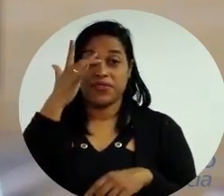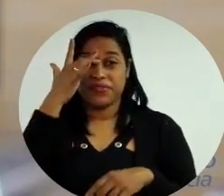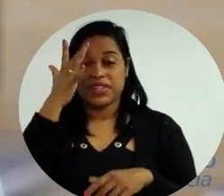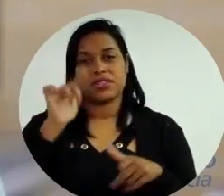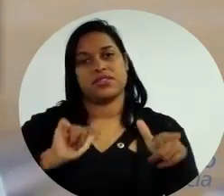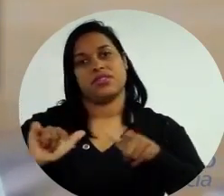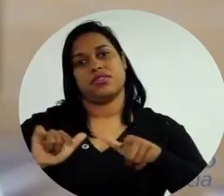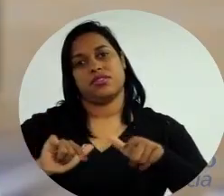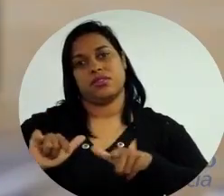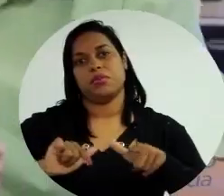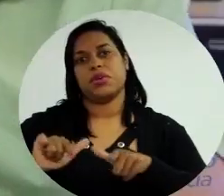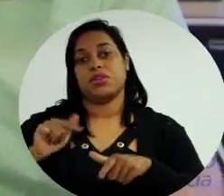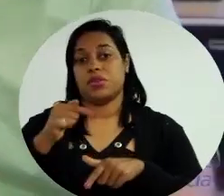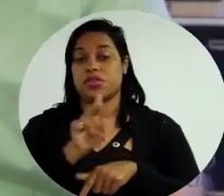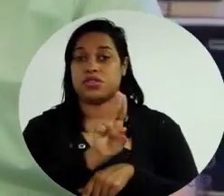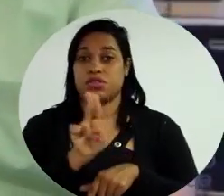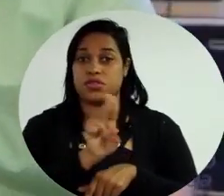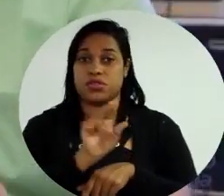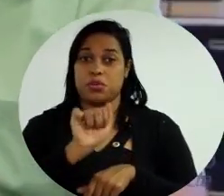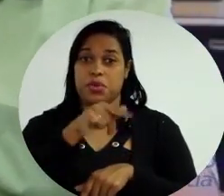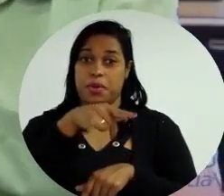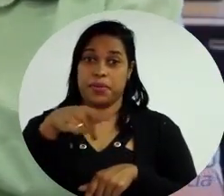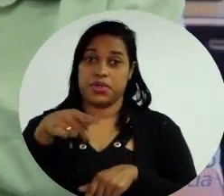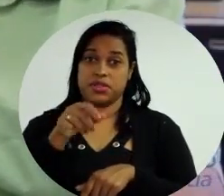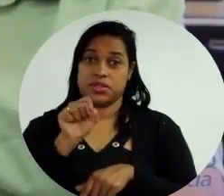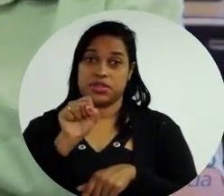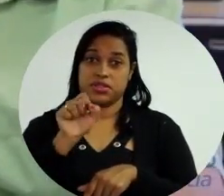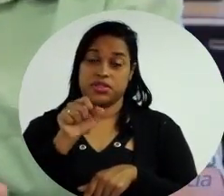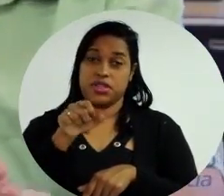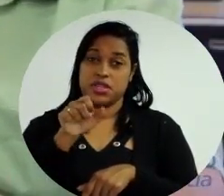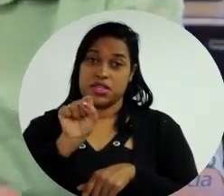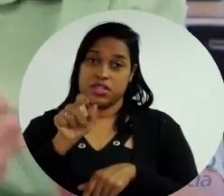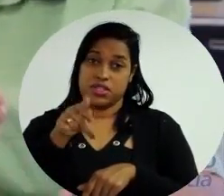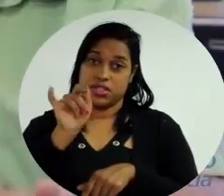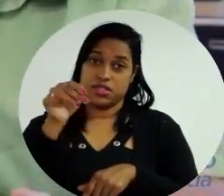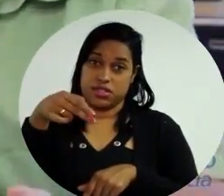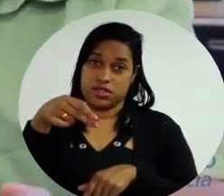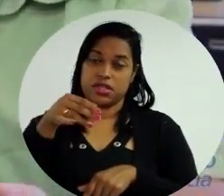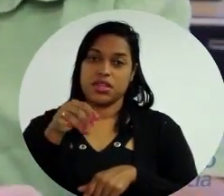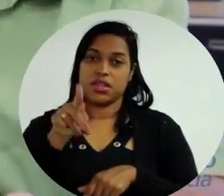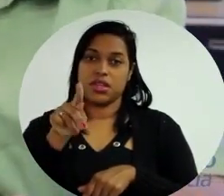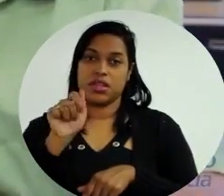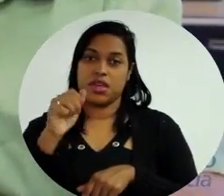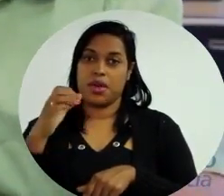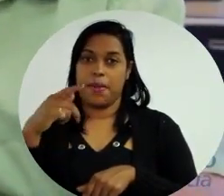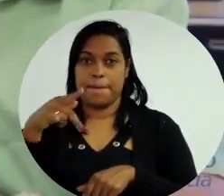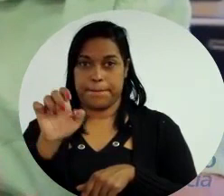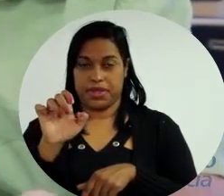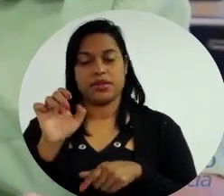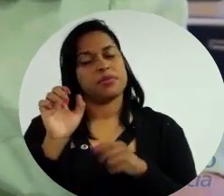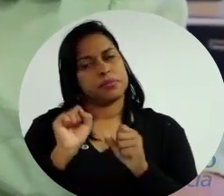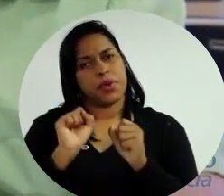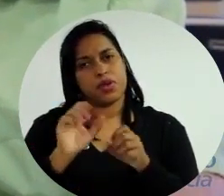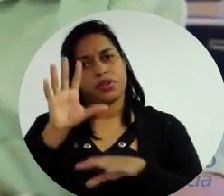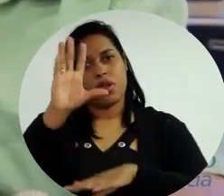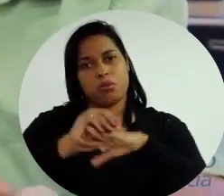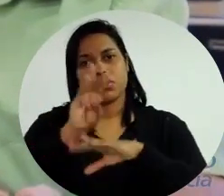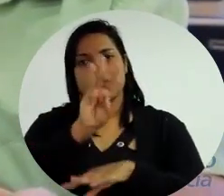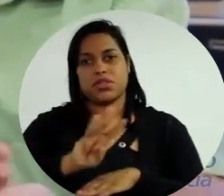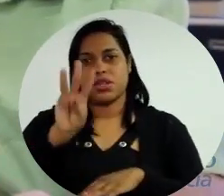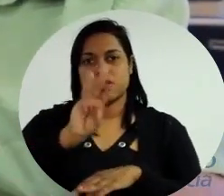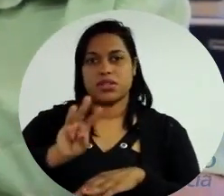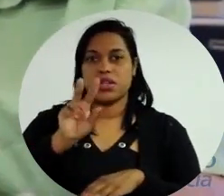facilitar esse trabalho. O nome desse aplicativo é Inkscape. Vocês podem fazer o download dele no site